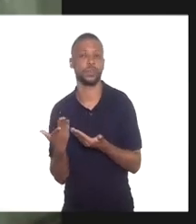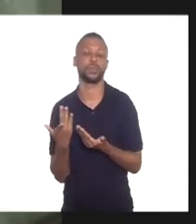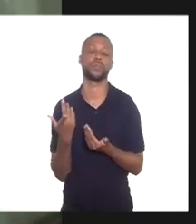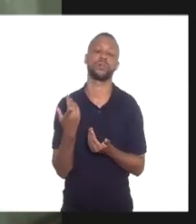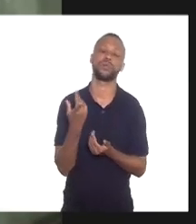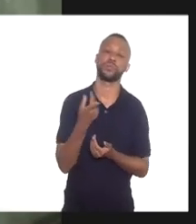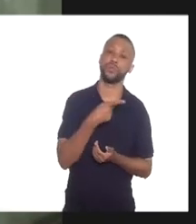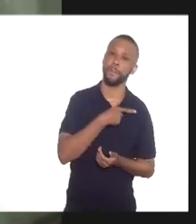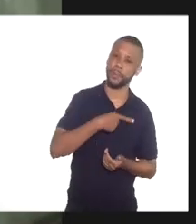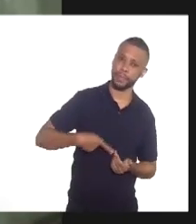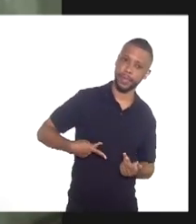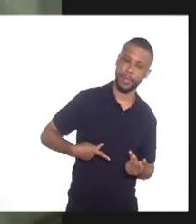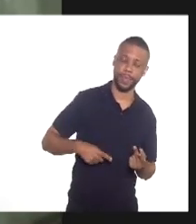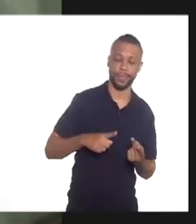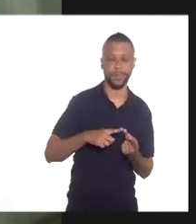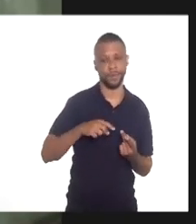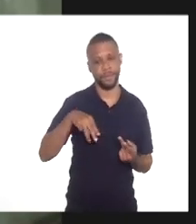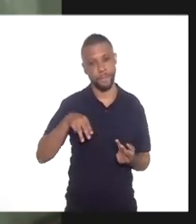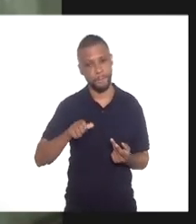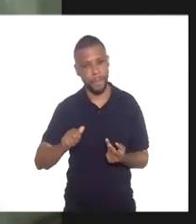nosso presidente. Para mim,